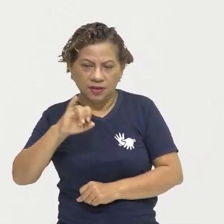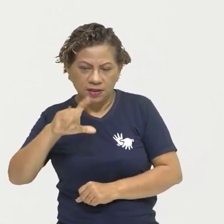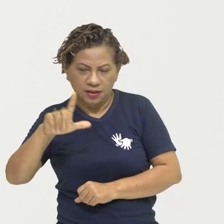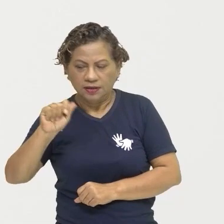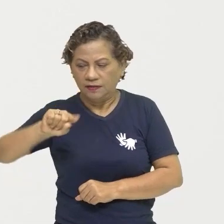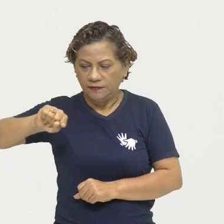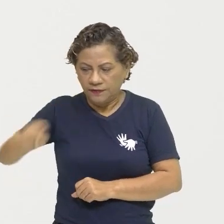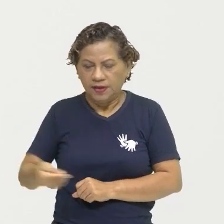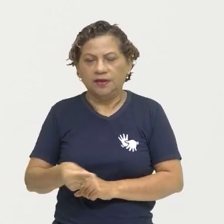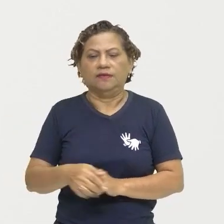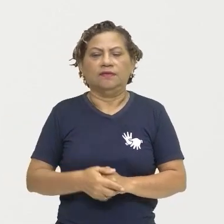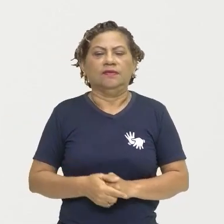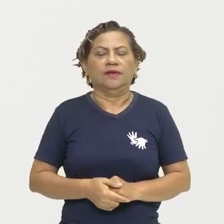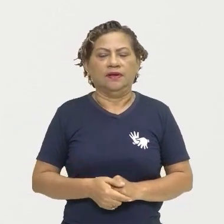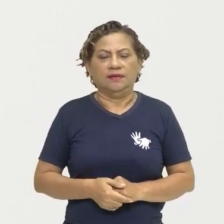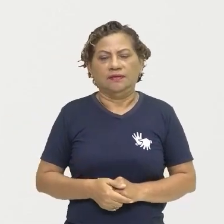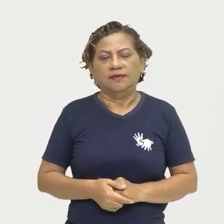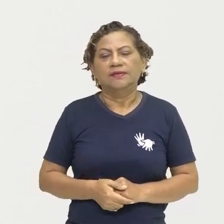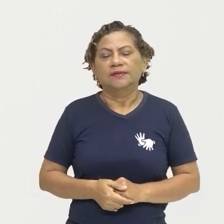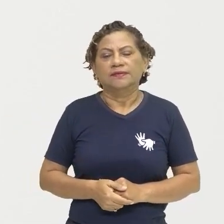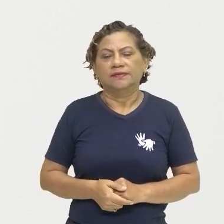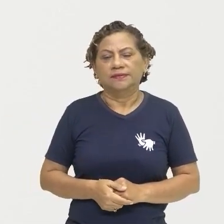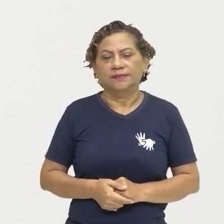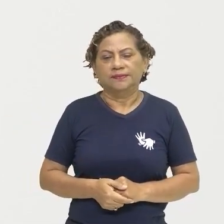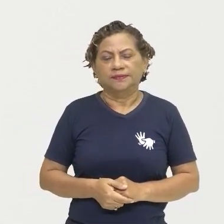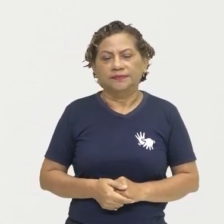fui ao camarim, vírgula,